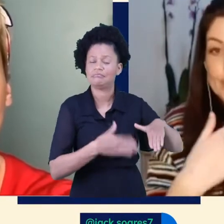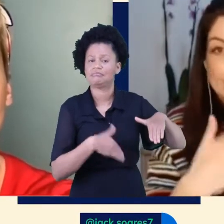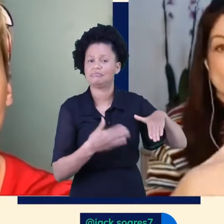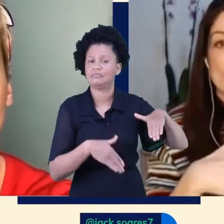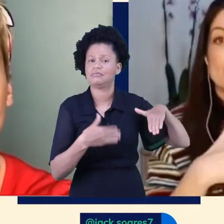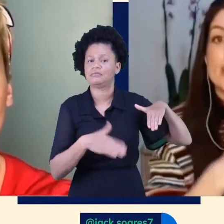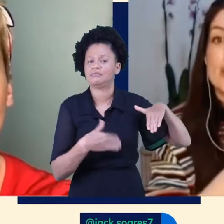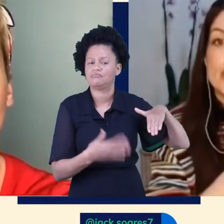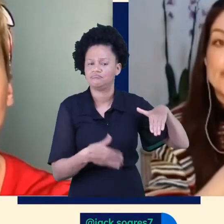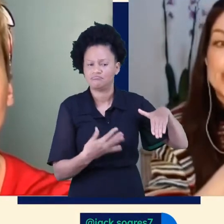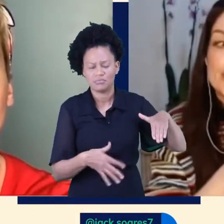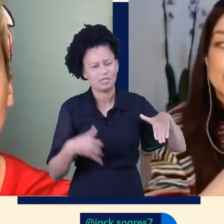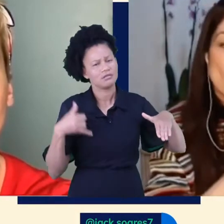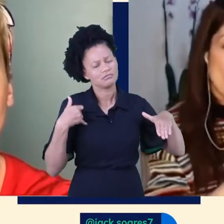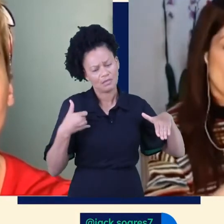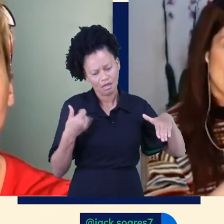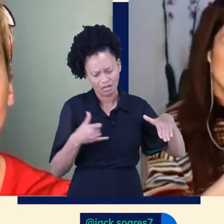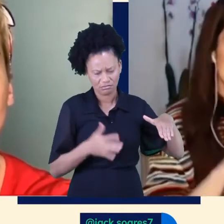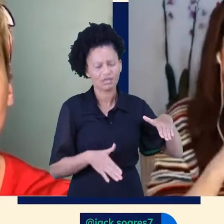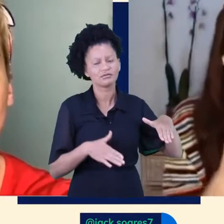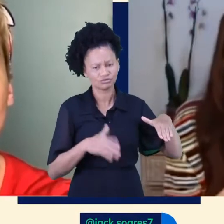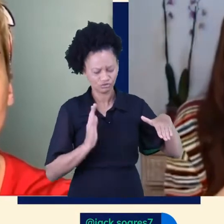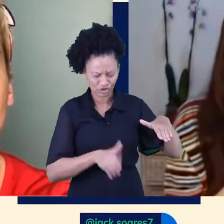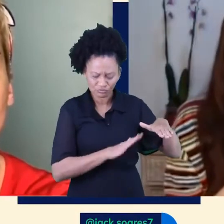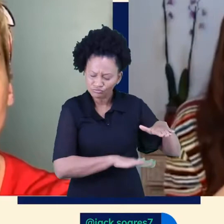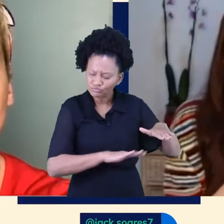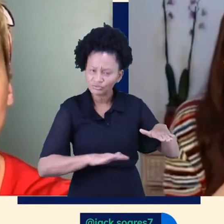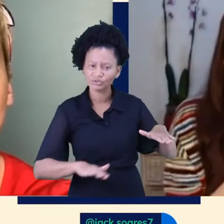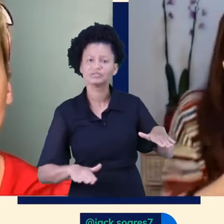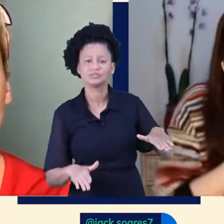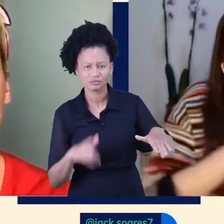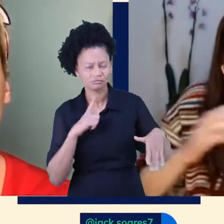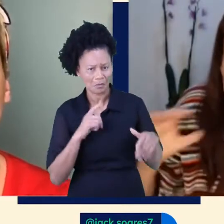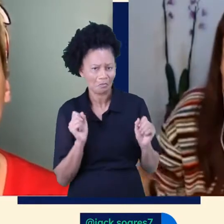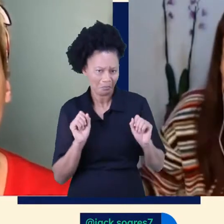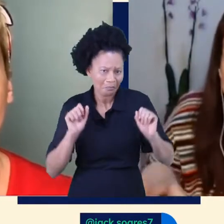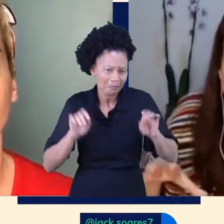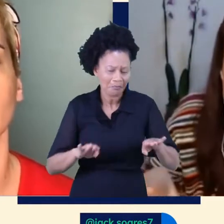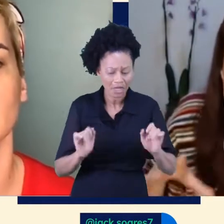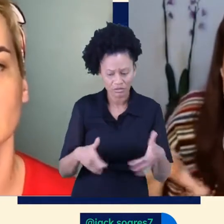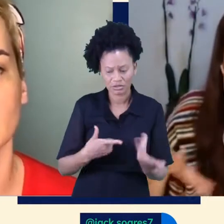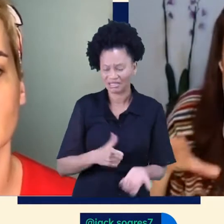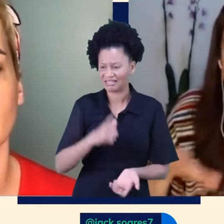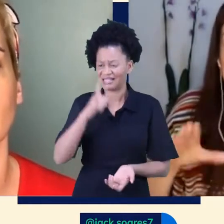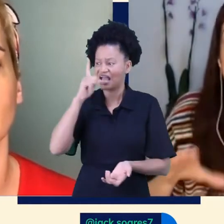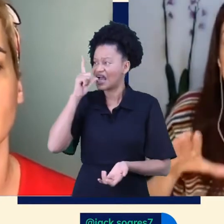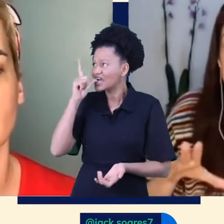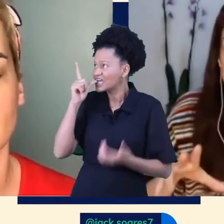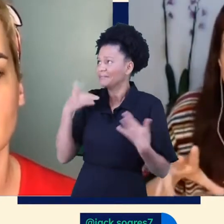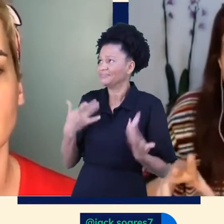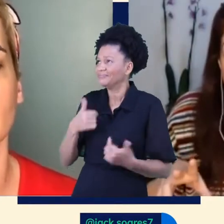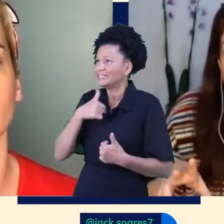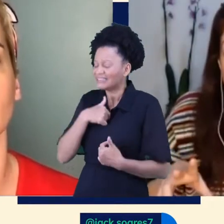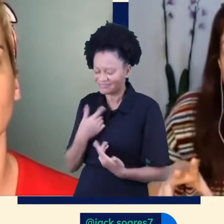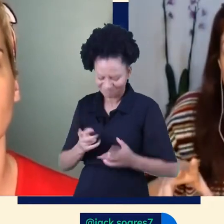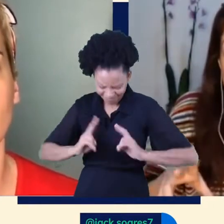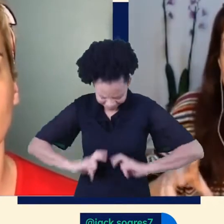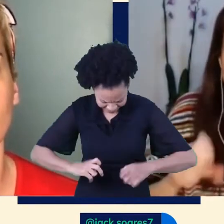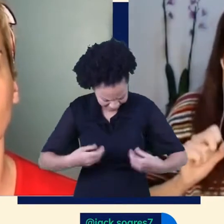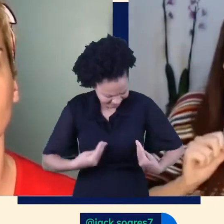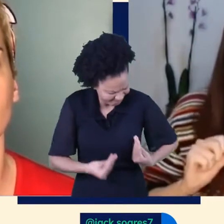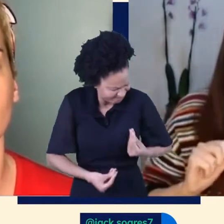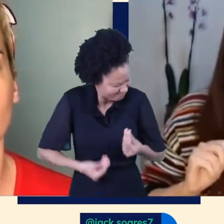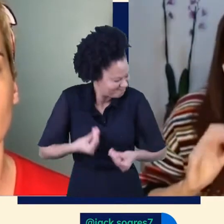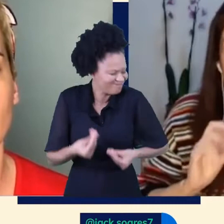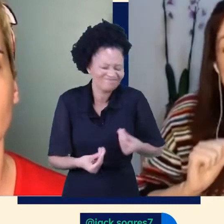aí da infância, já na primeira infância, que, opa, tudo bem, eu tenho um pênis, mas eu não estou me identificando com isso aqui que me atribuíram, né?